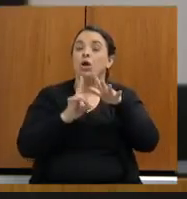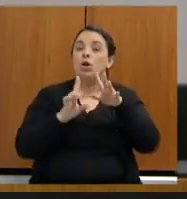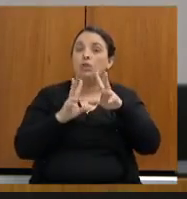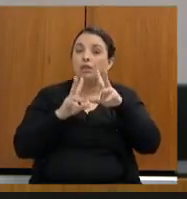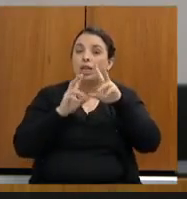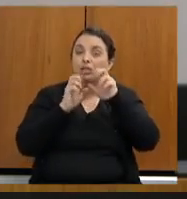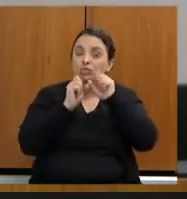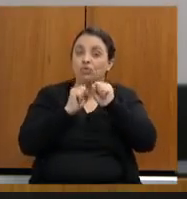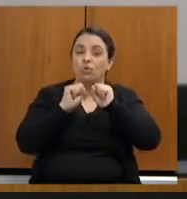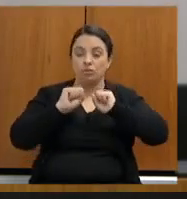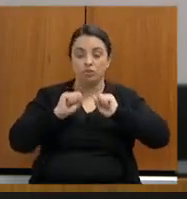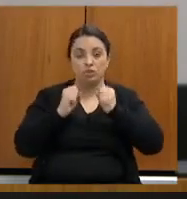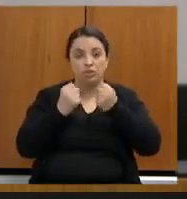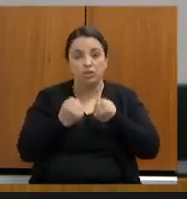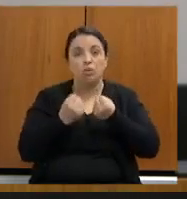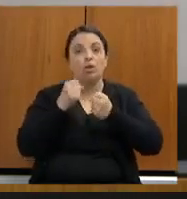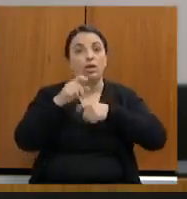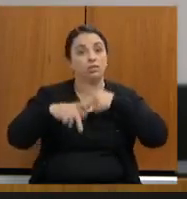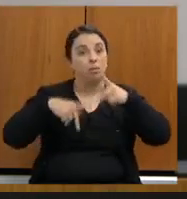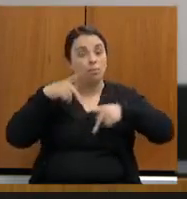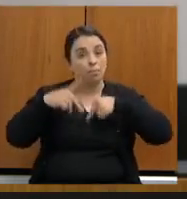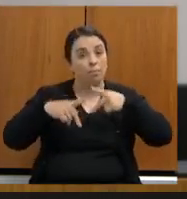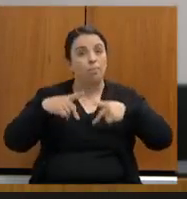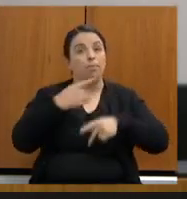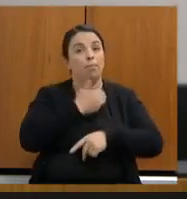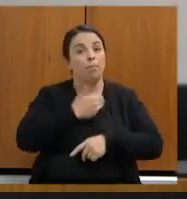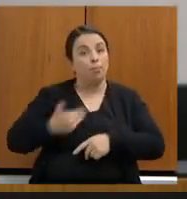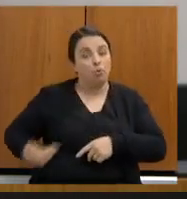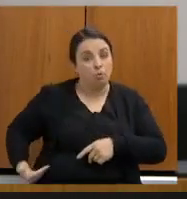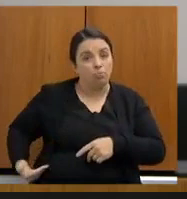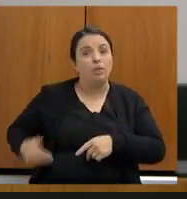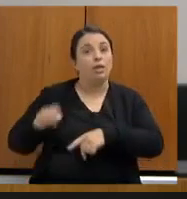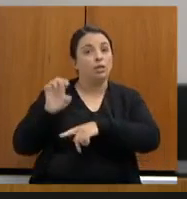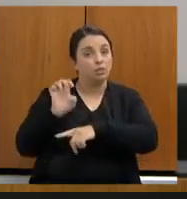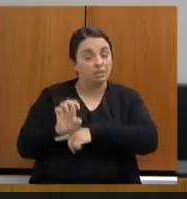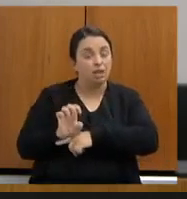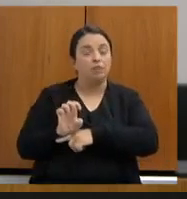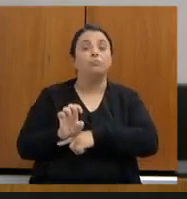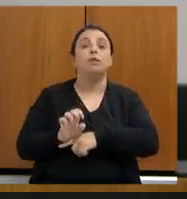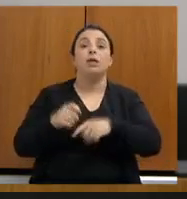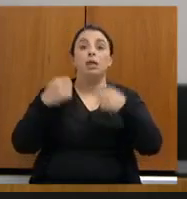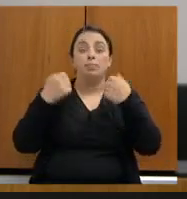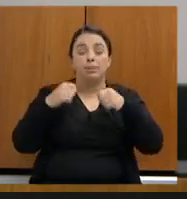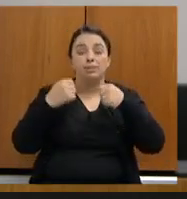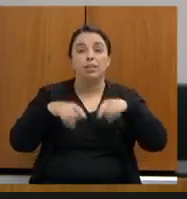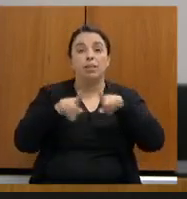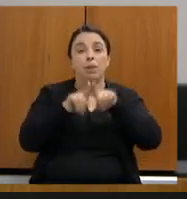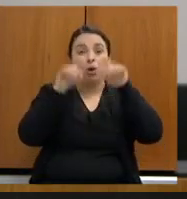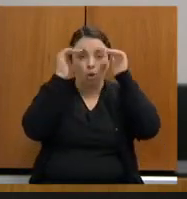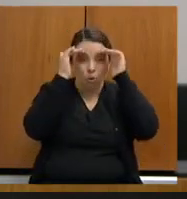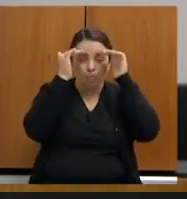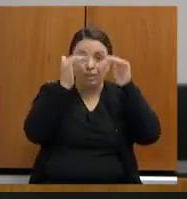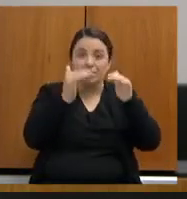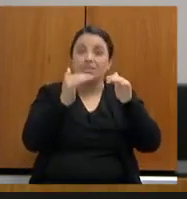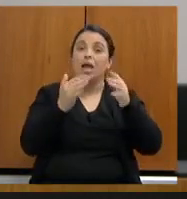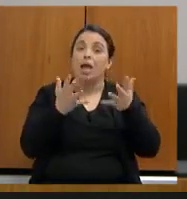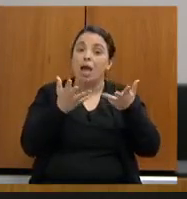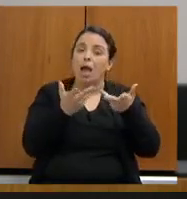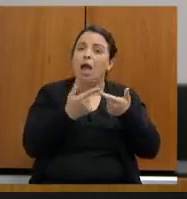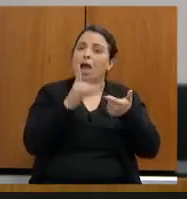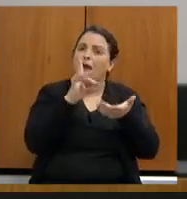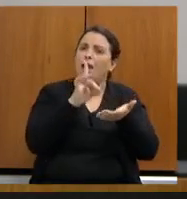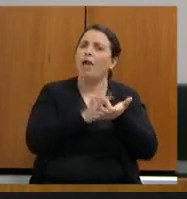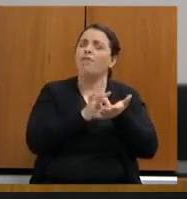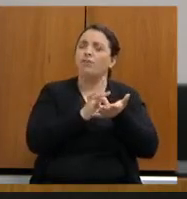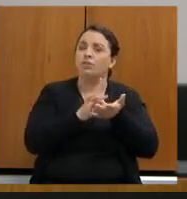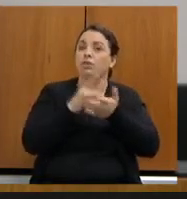forças de segurança pública deve obedecer inclusive também a eficiência EA eficácia do